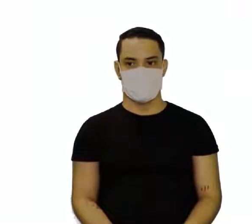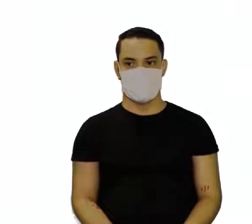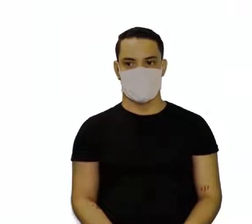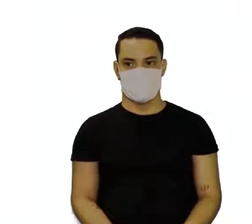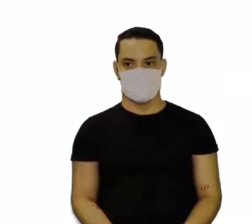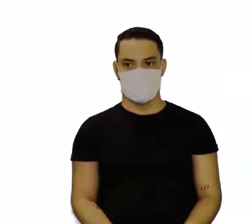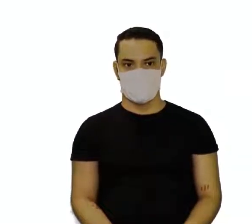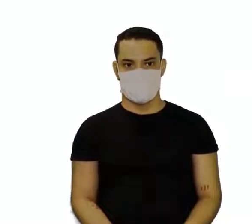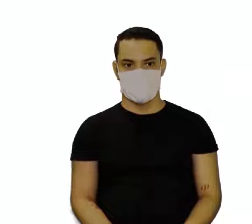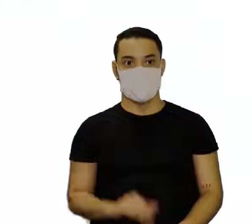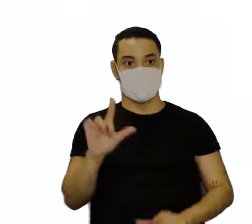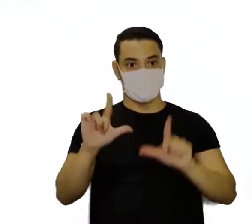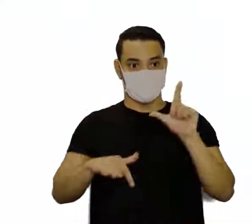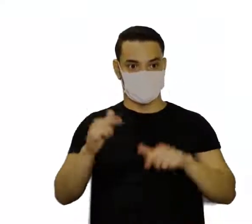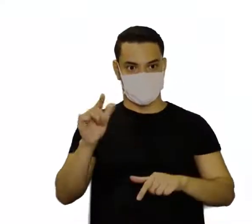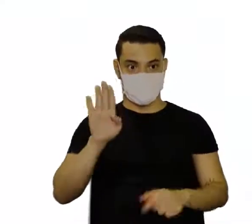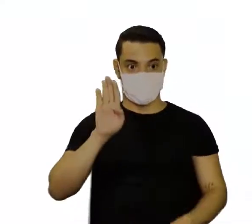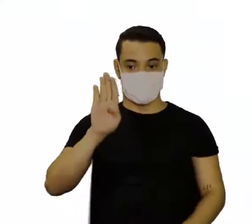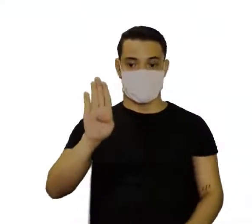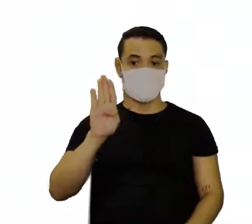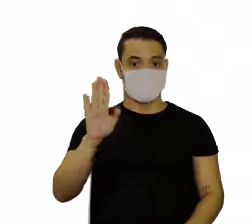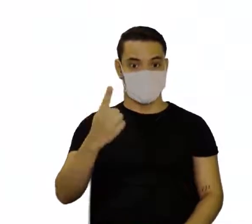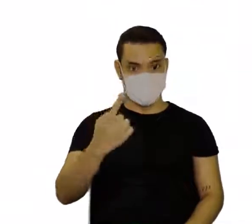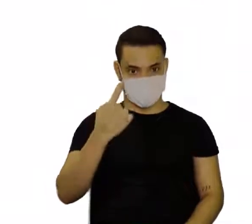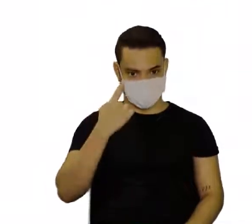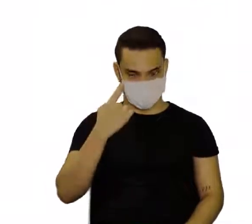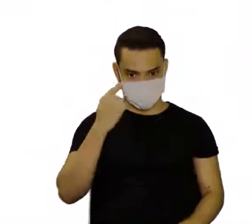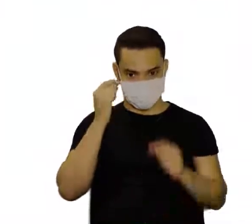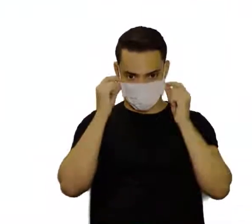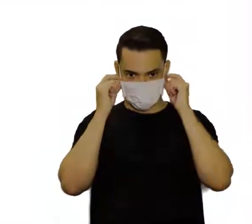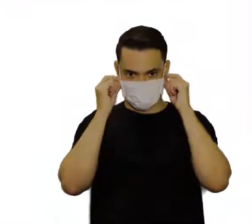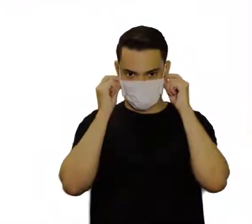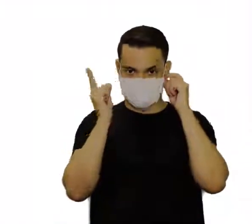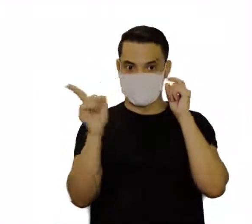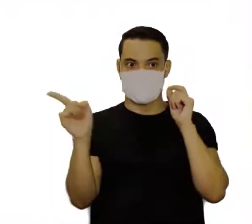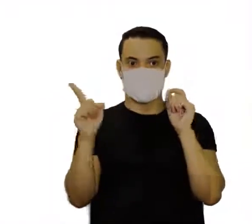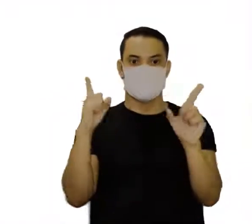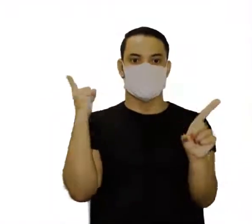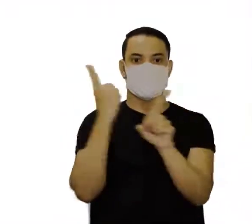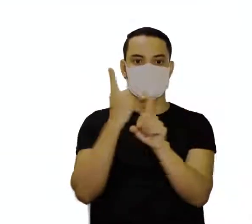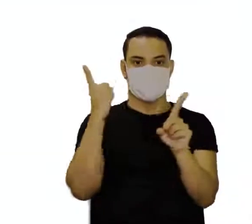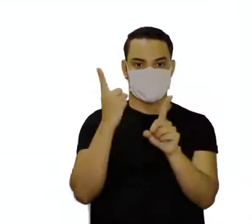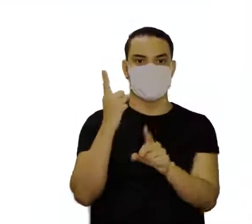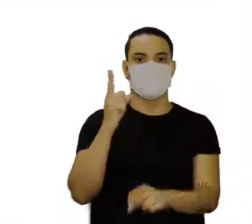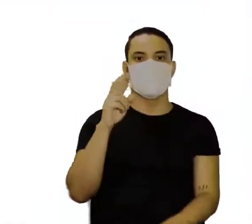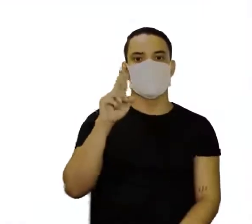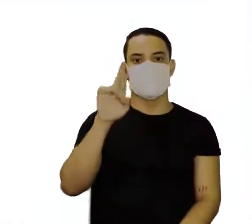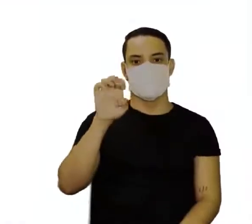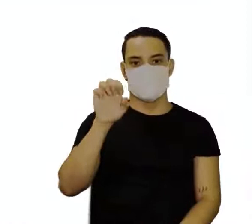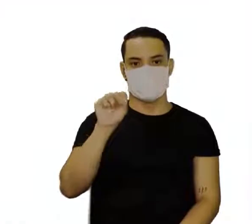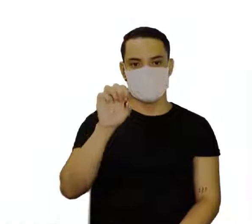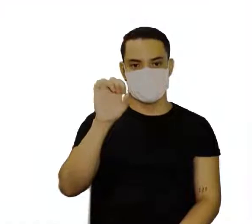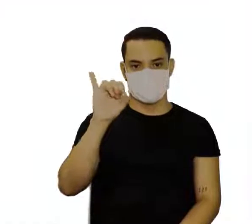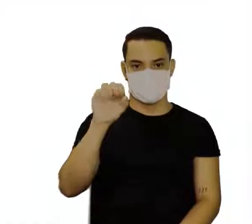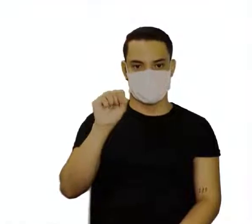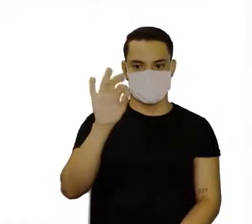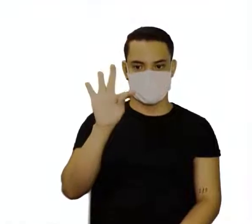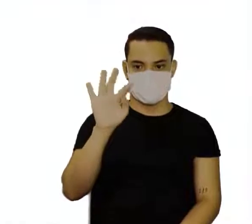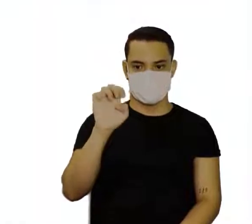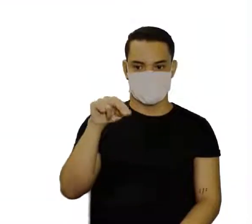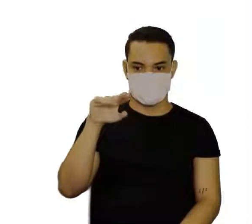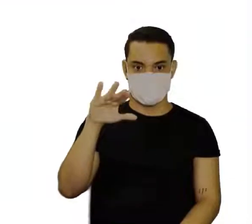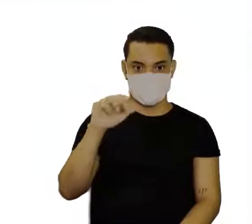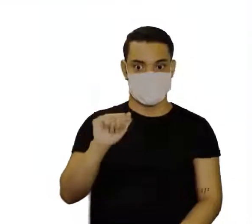Bom, na letra B, olha só, nós achamos o que aqui? Achamos a resistência, 48 ohms,